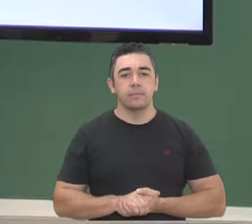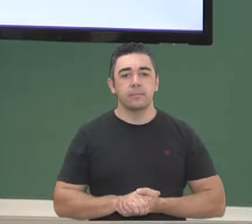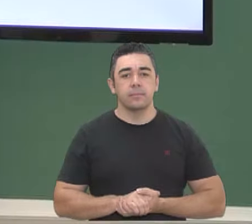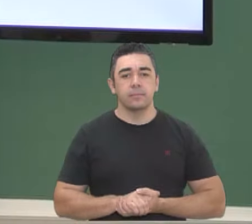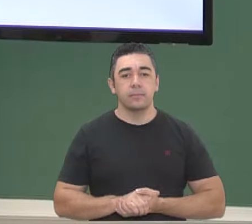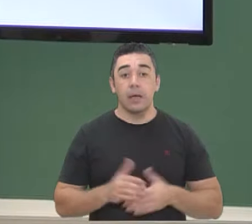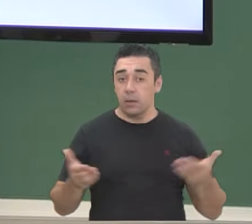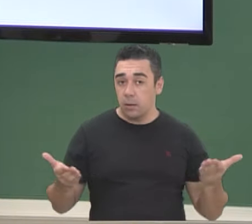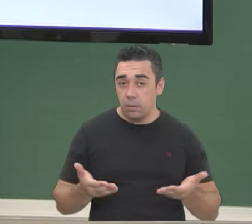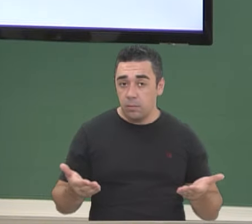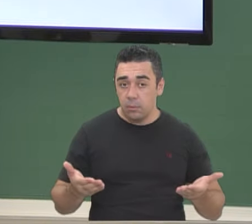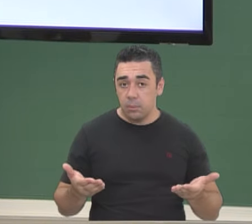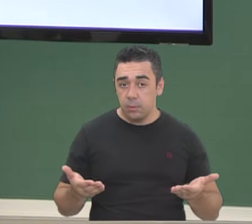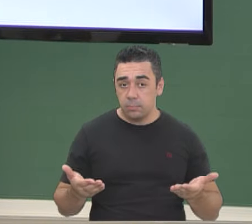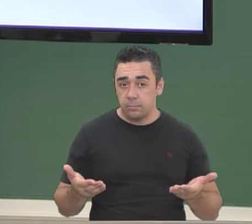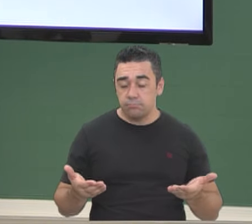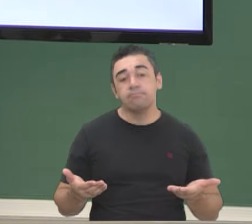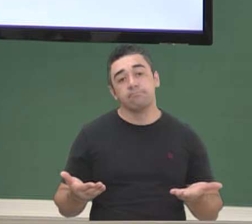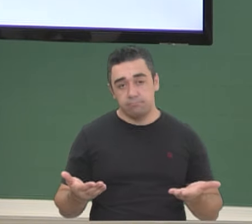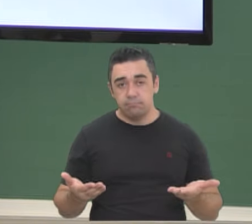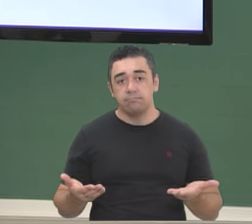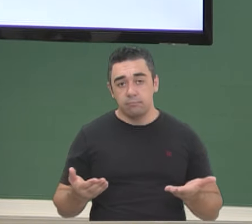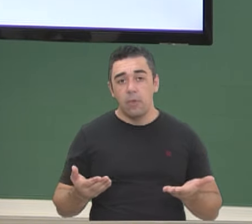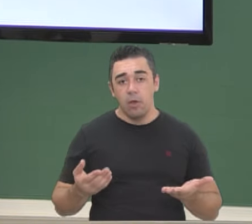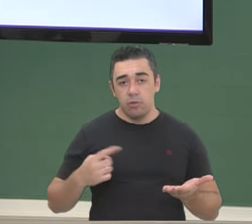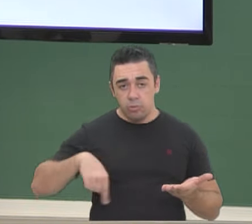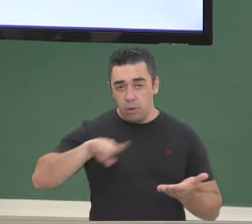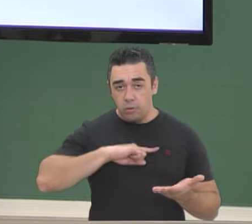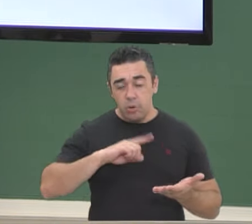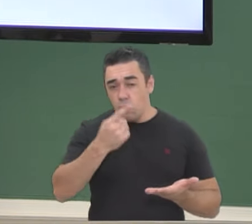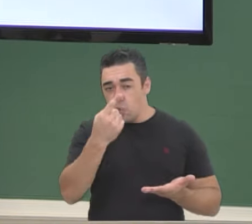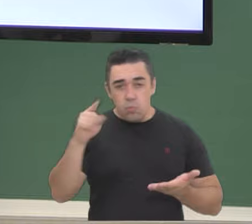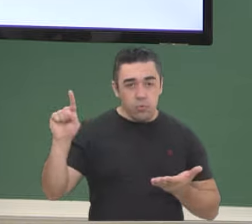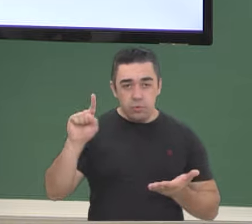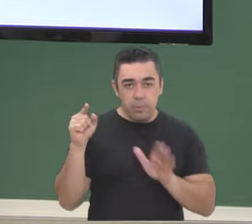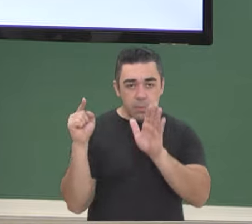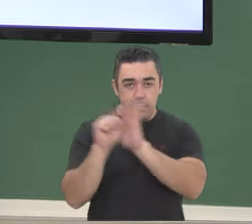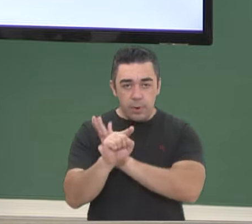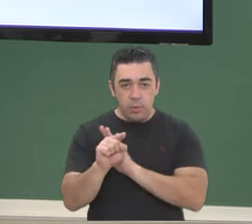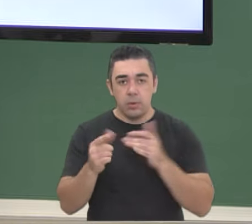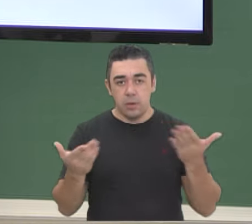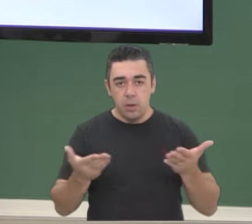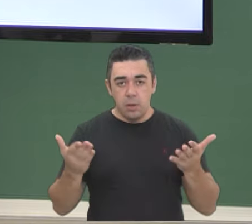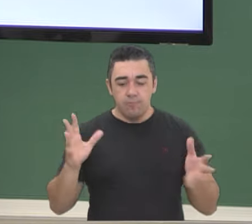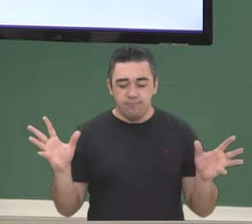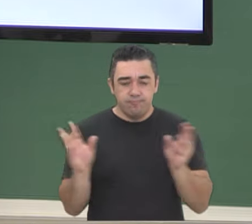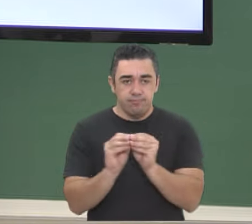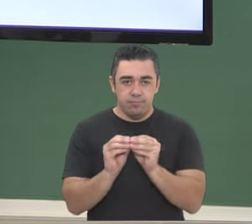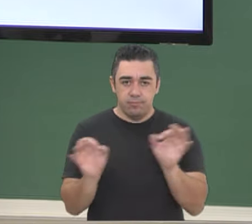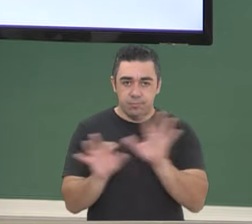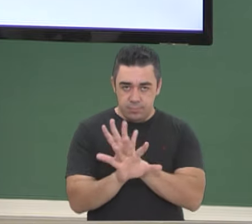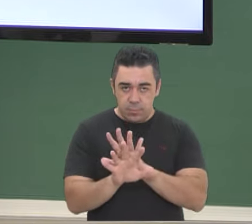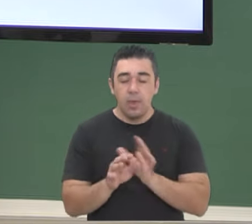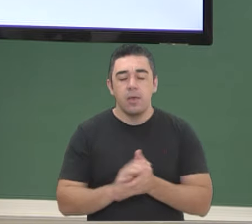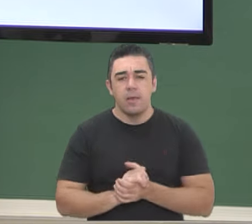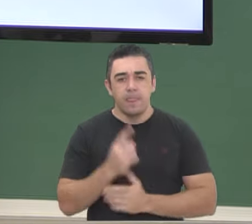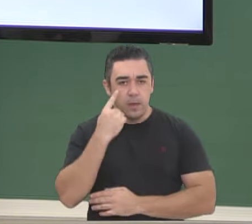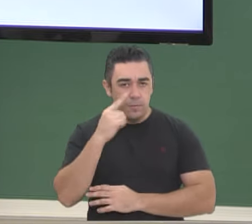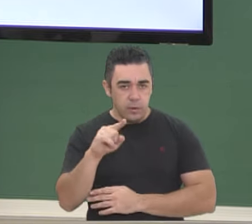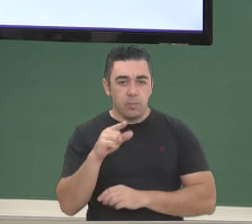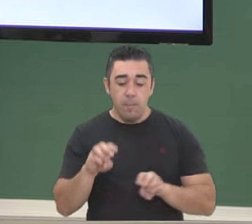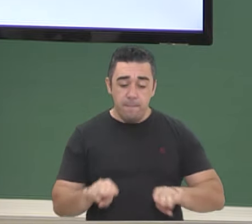o e pessoal para a gente fechar esse conteúdo tão a gente trabalhou